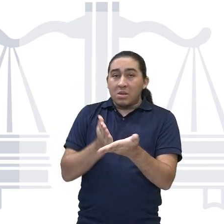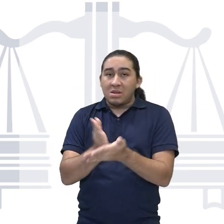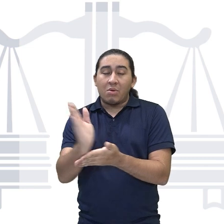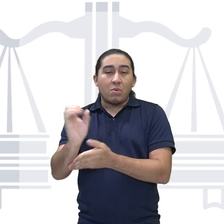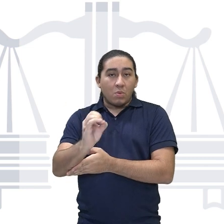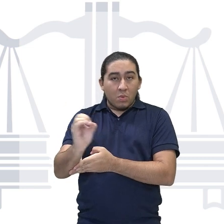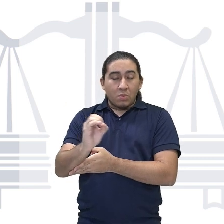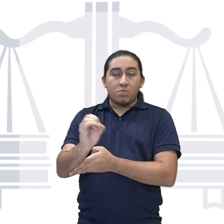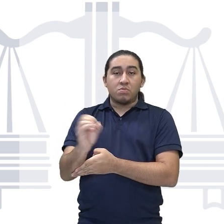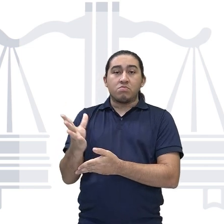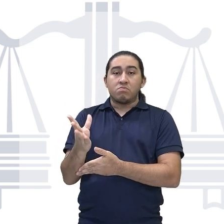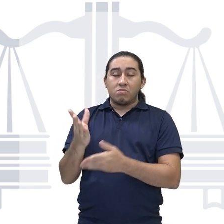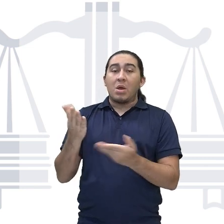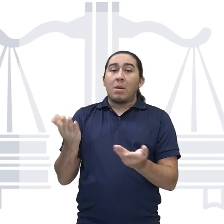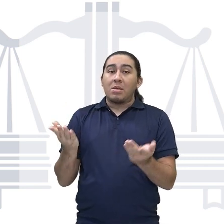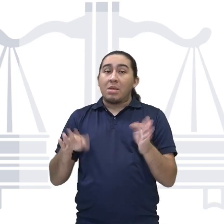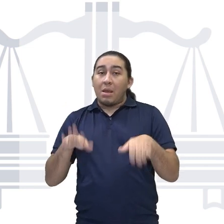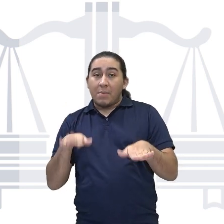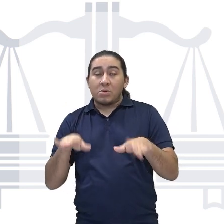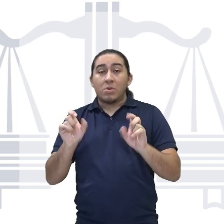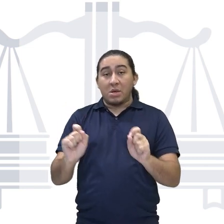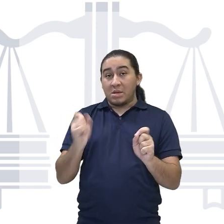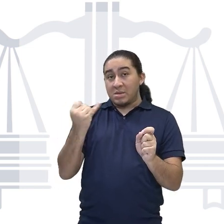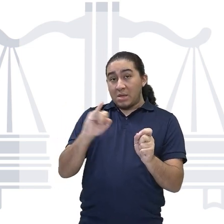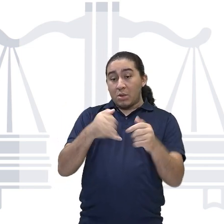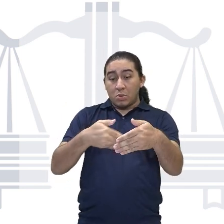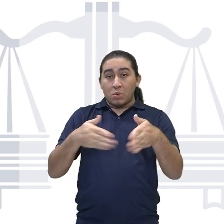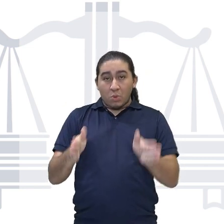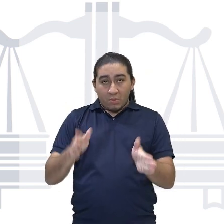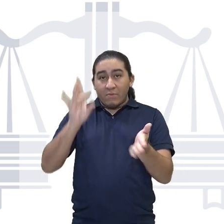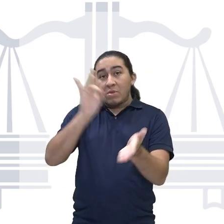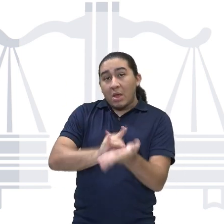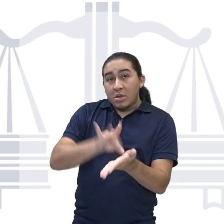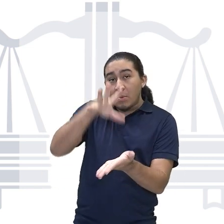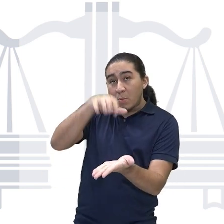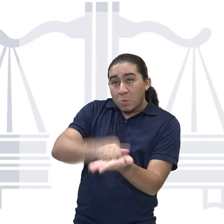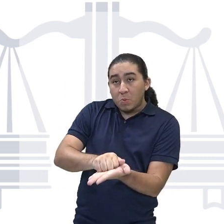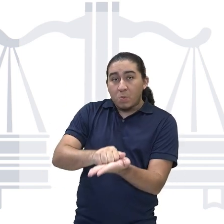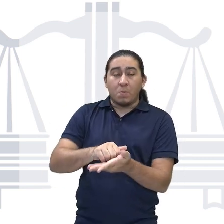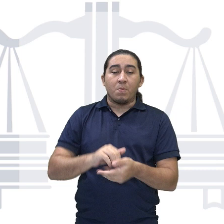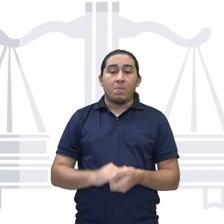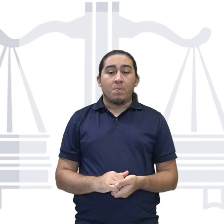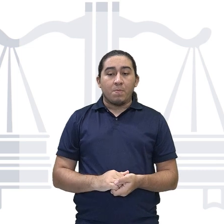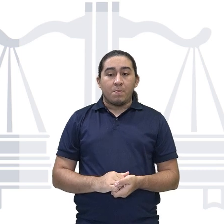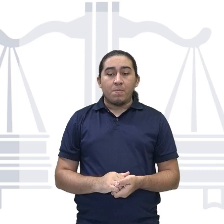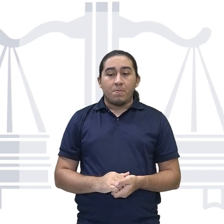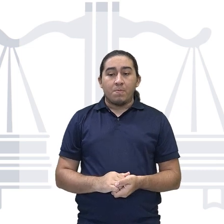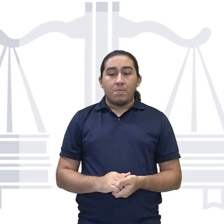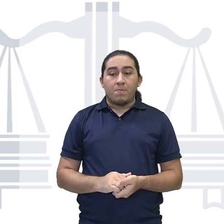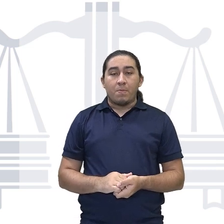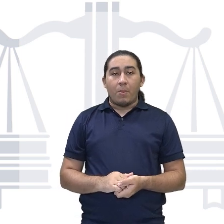turmas serem finalmente ativadas no sistema. E depois